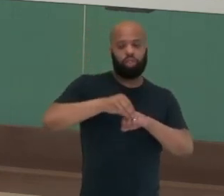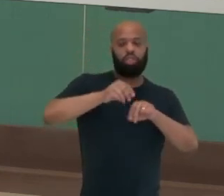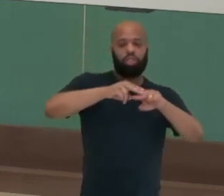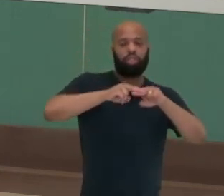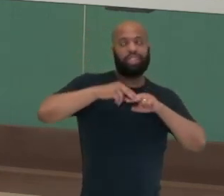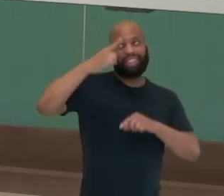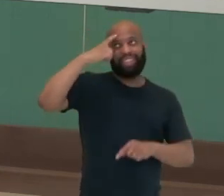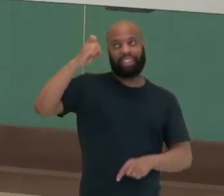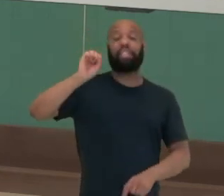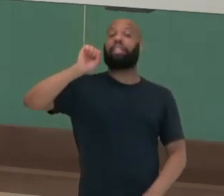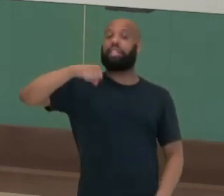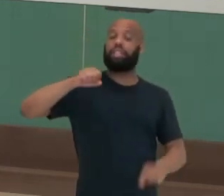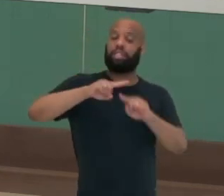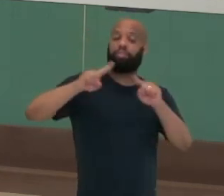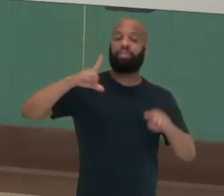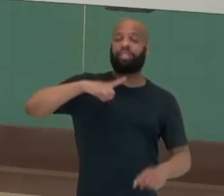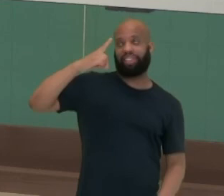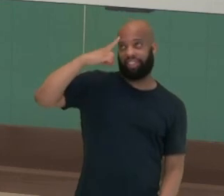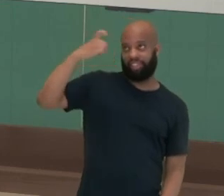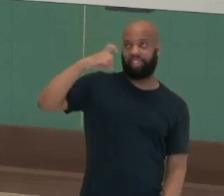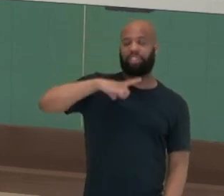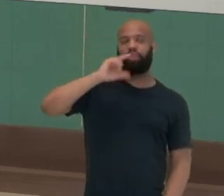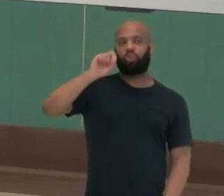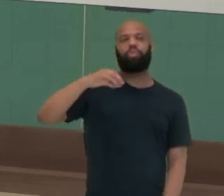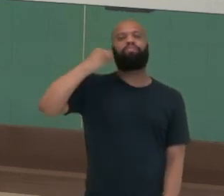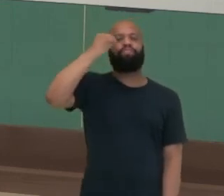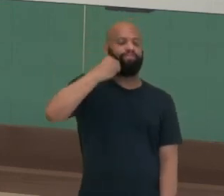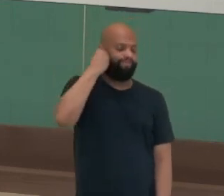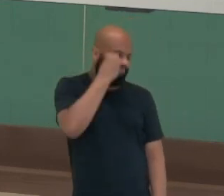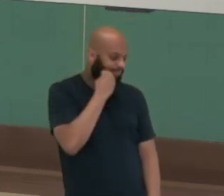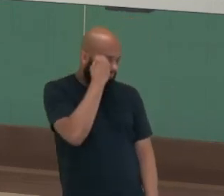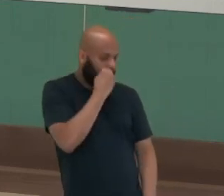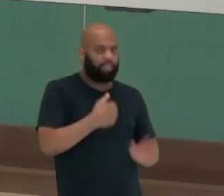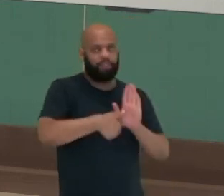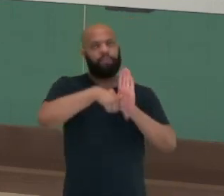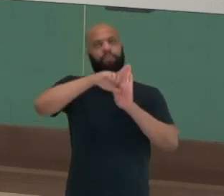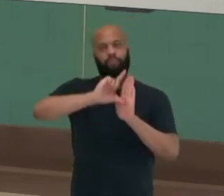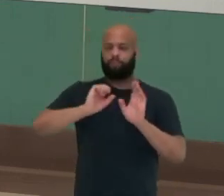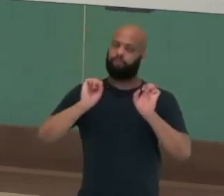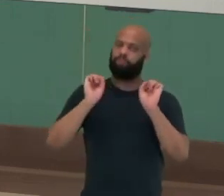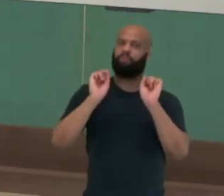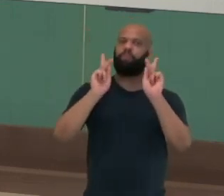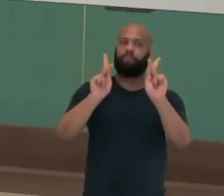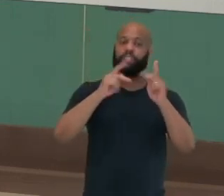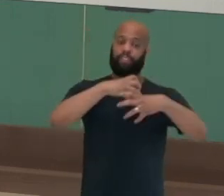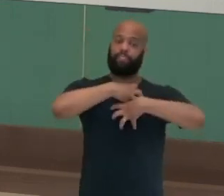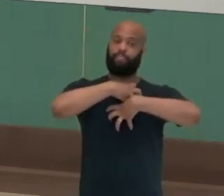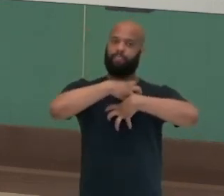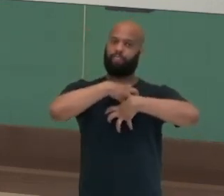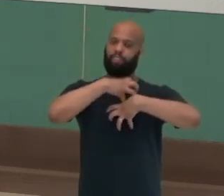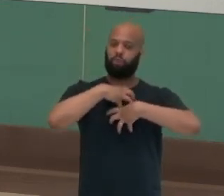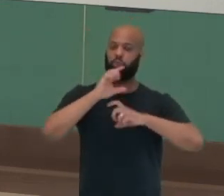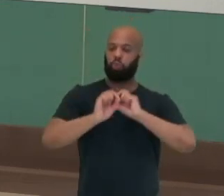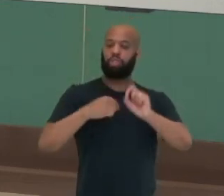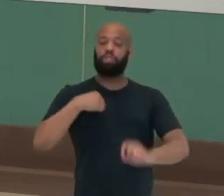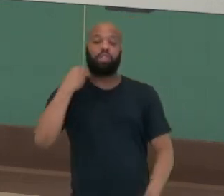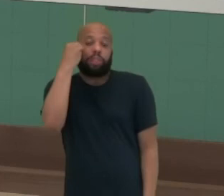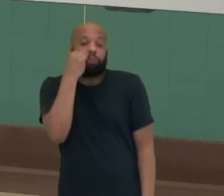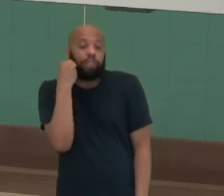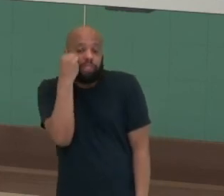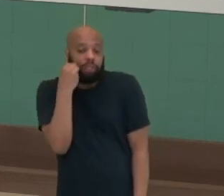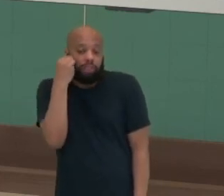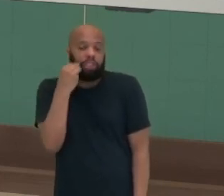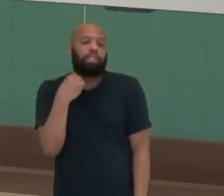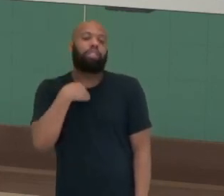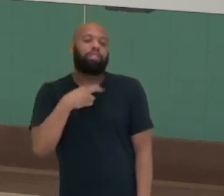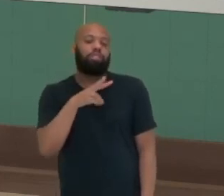ideias, mas as ideias têm uma fonte inaugural que seriam as próprias sensações, aquilo que eu experimento